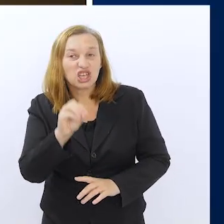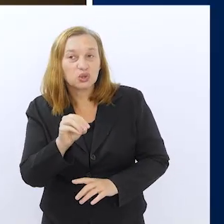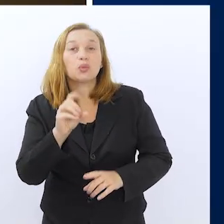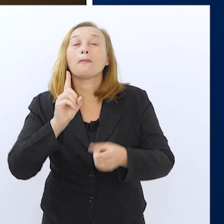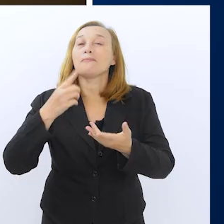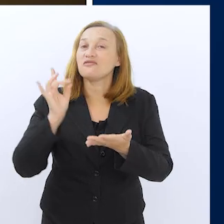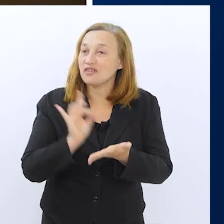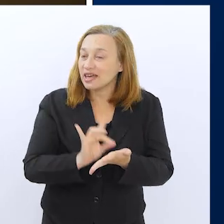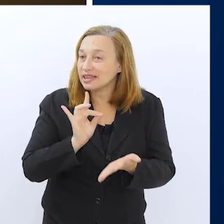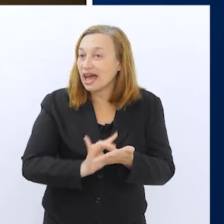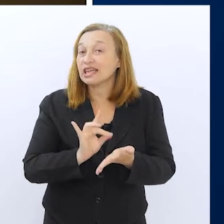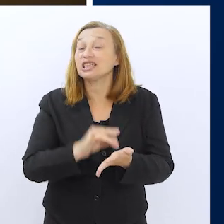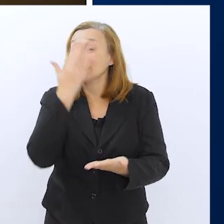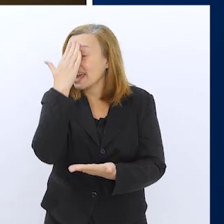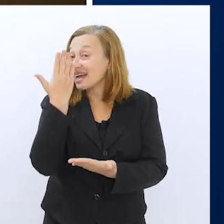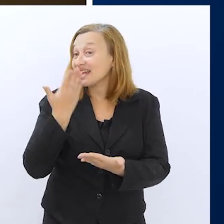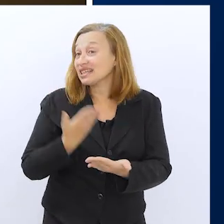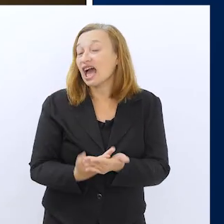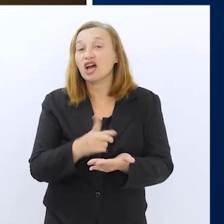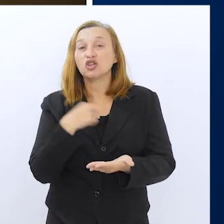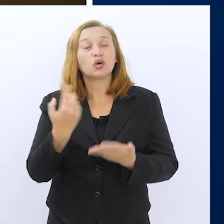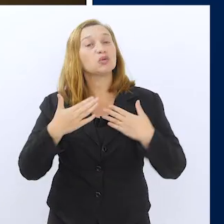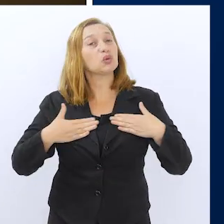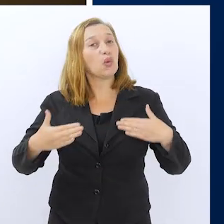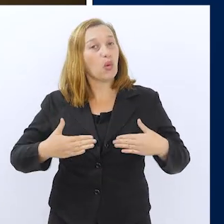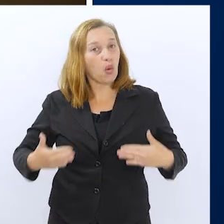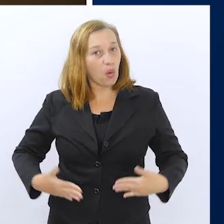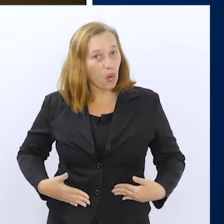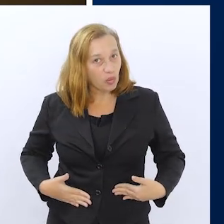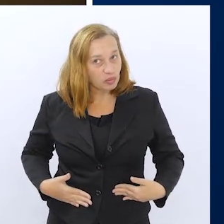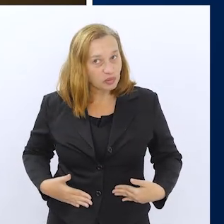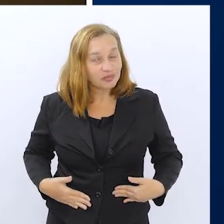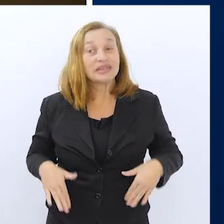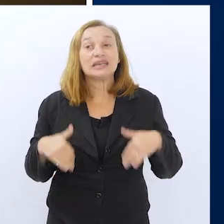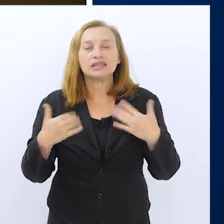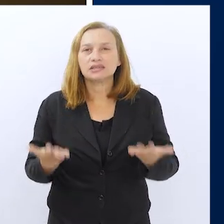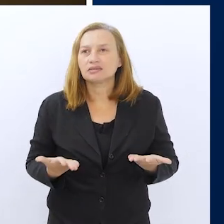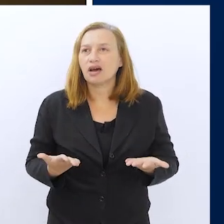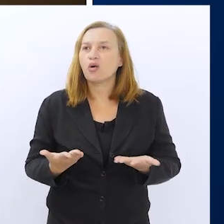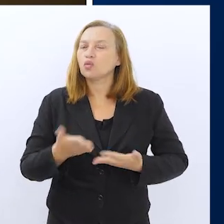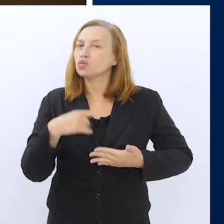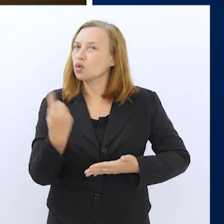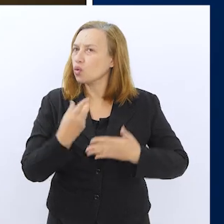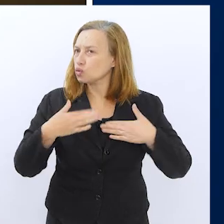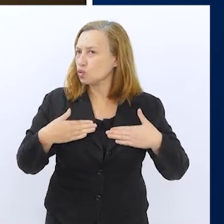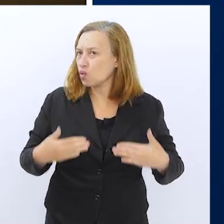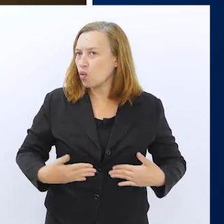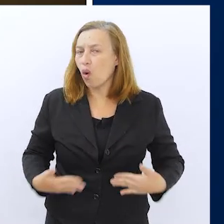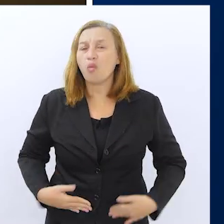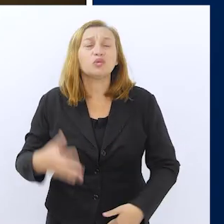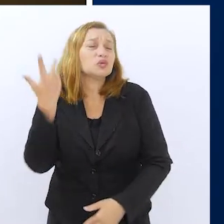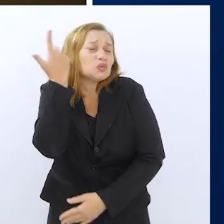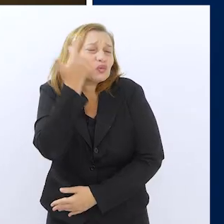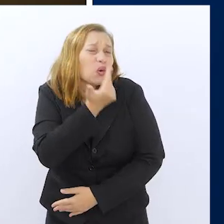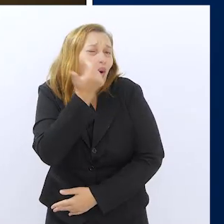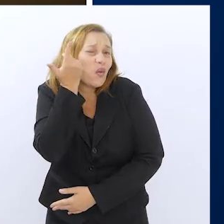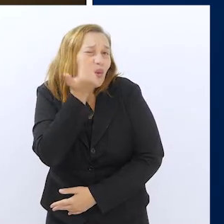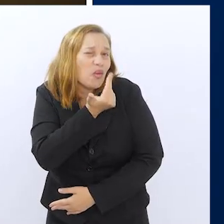mitos mesmo. Por quê? A gente tem que acreditar no nosso corpo, tá? Então, o nosso